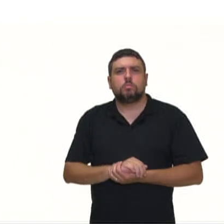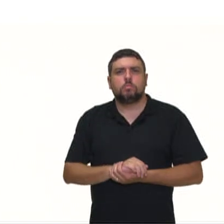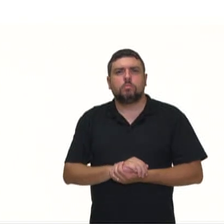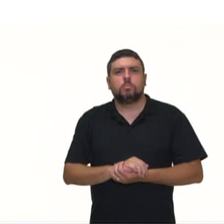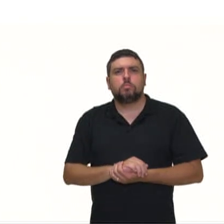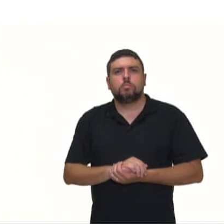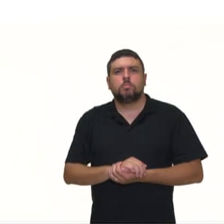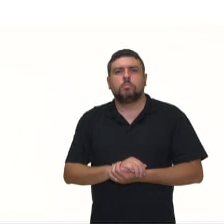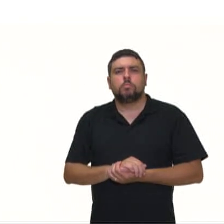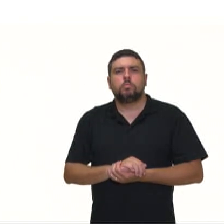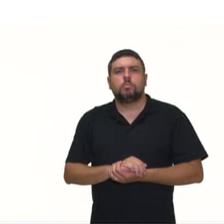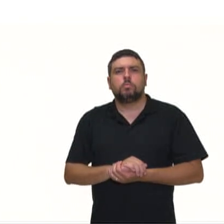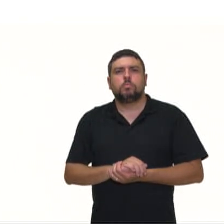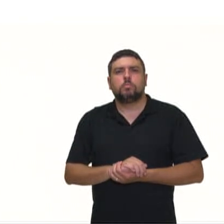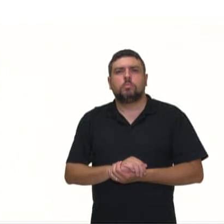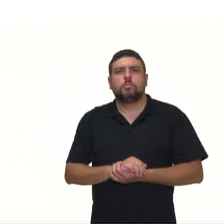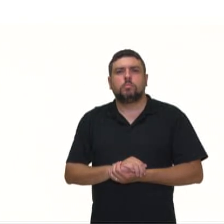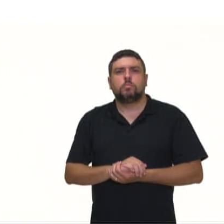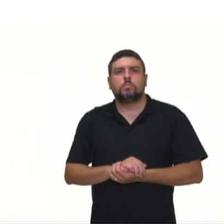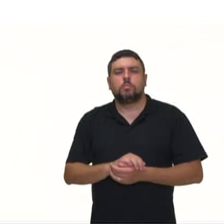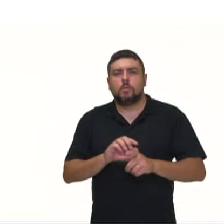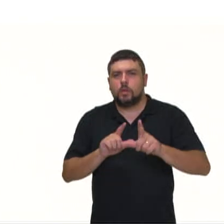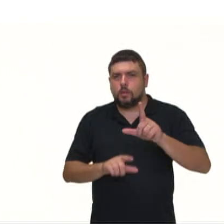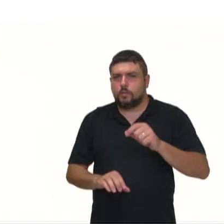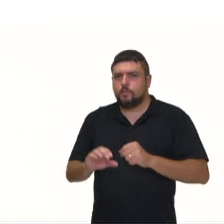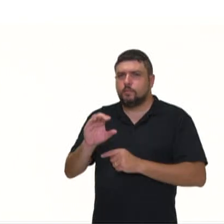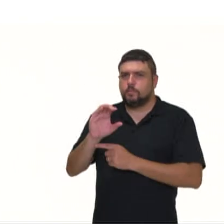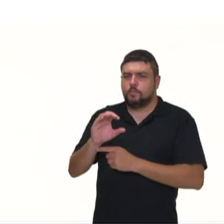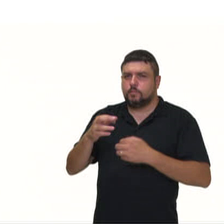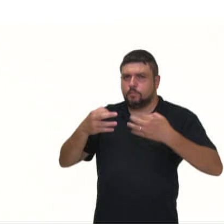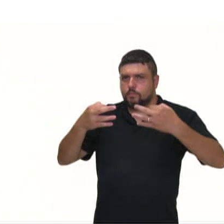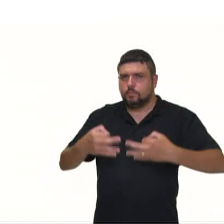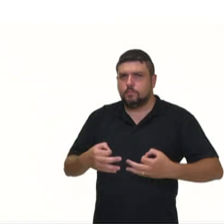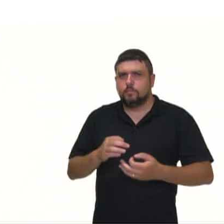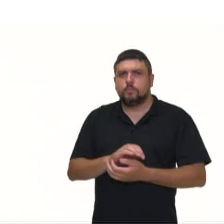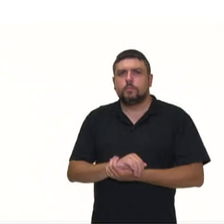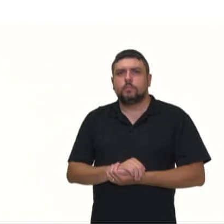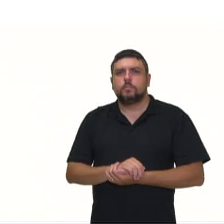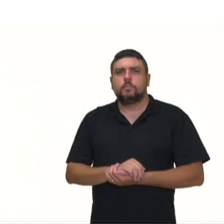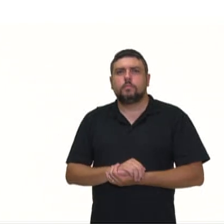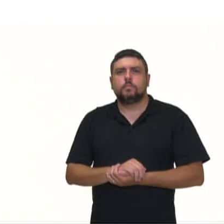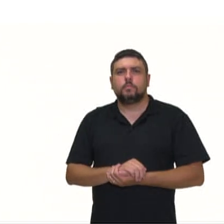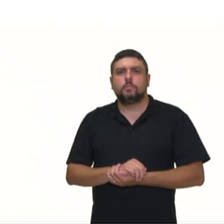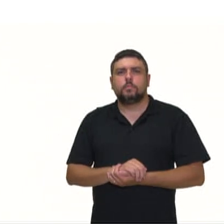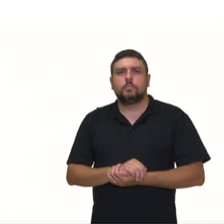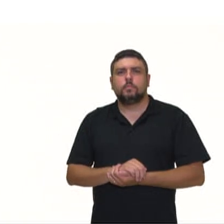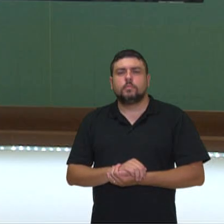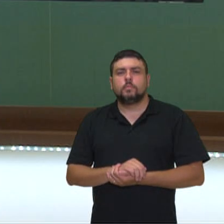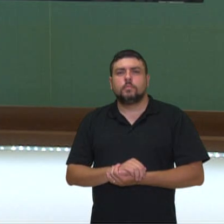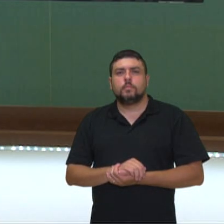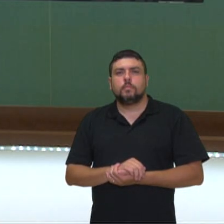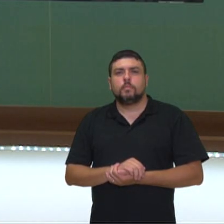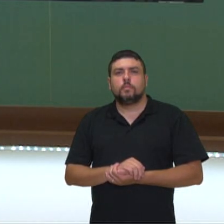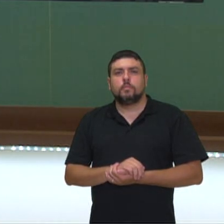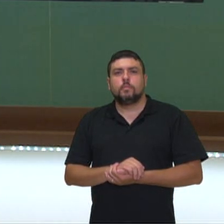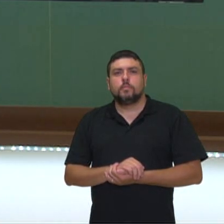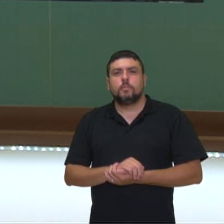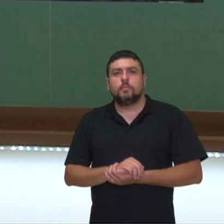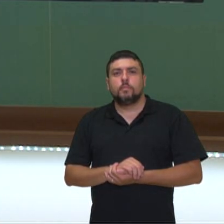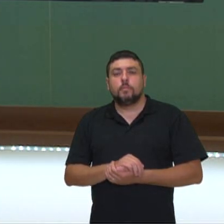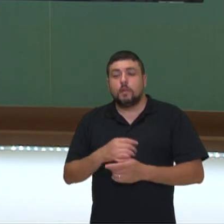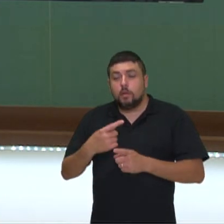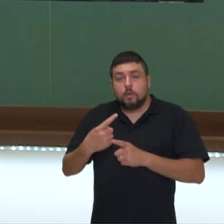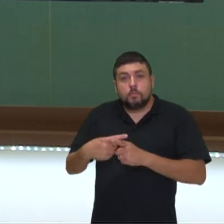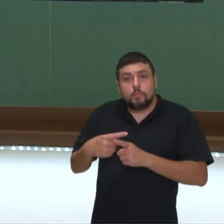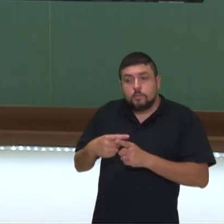letra C, tá certo. Alex had probably never been to Japan. Que provavelmente ele nunca esteve no